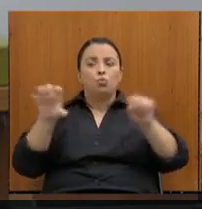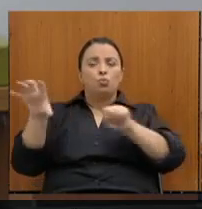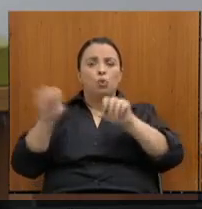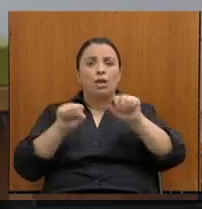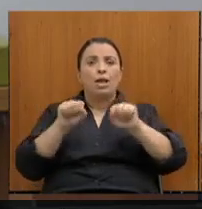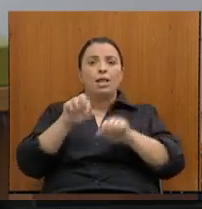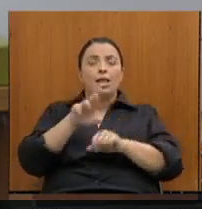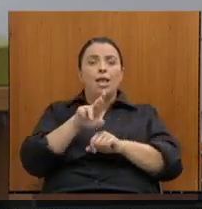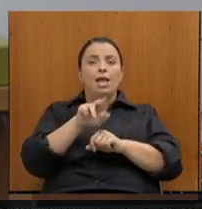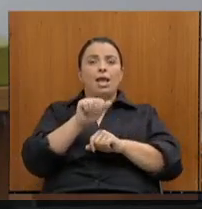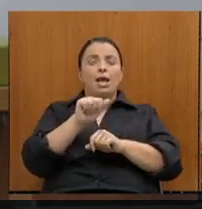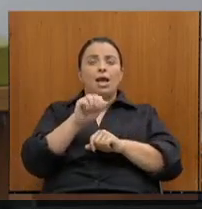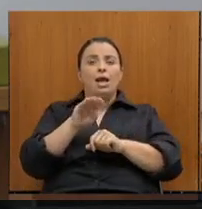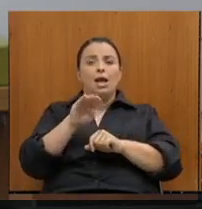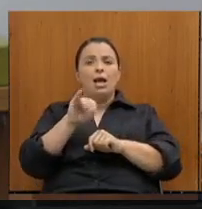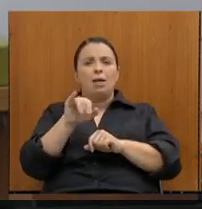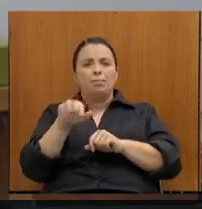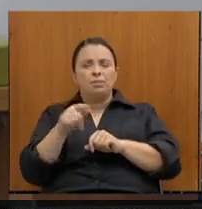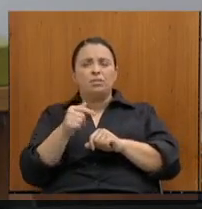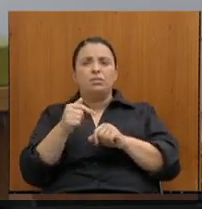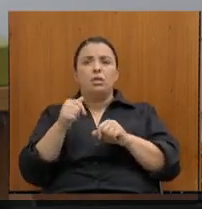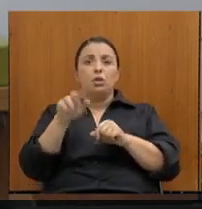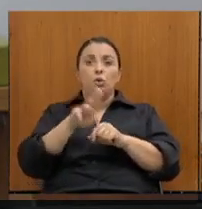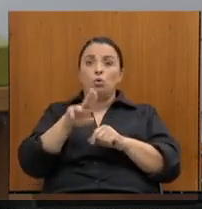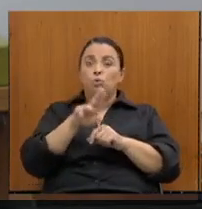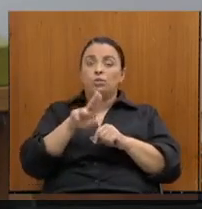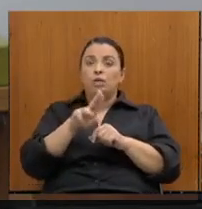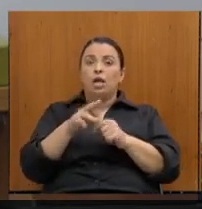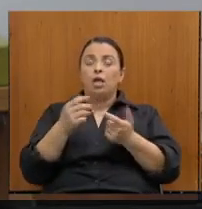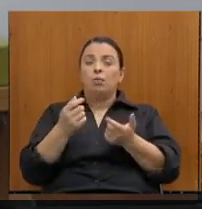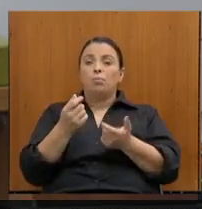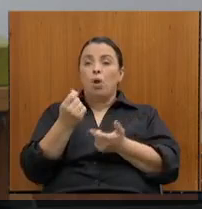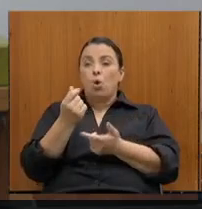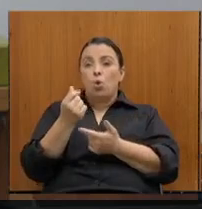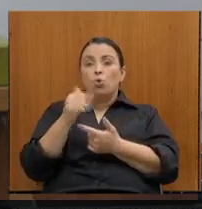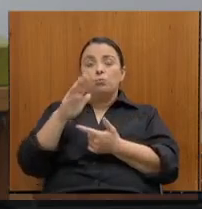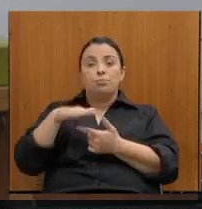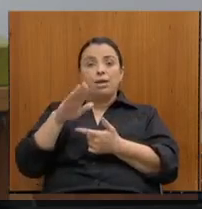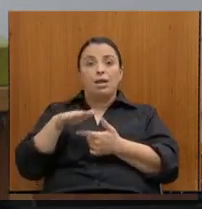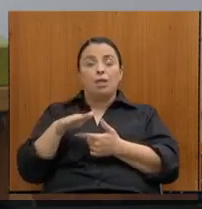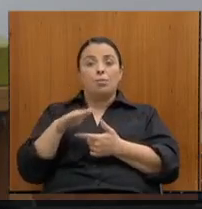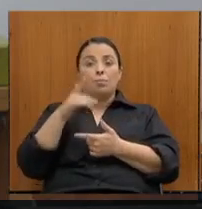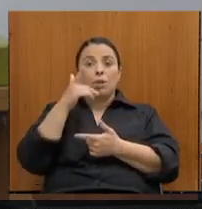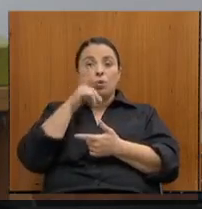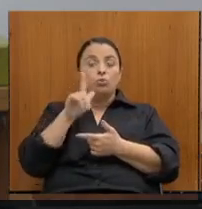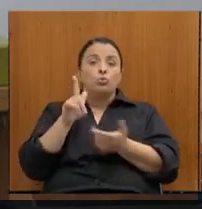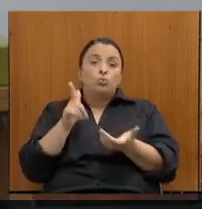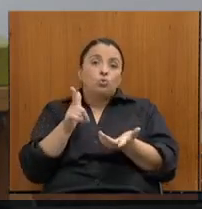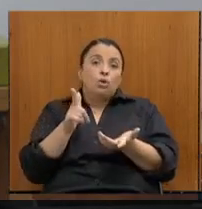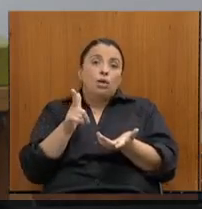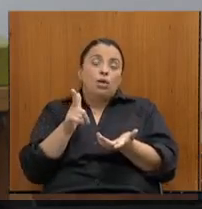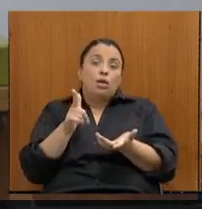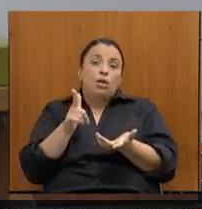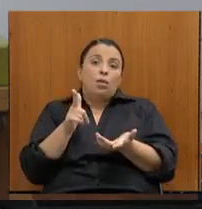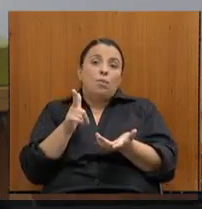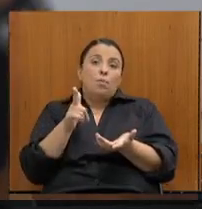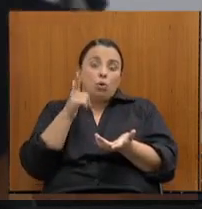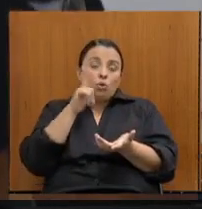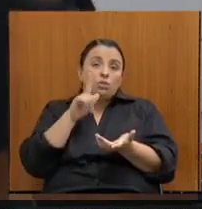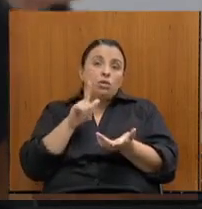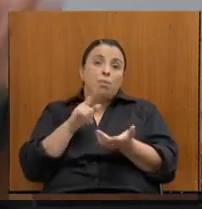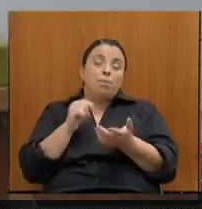isso usado praticamente a custo ínfimo para geração de hidrogênio Verde já que homenageia hoje não